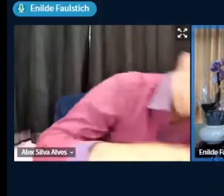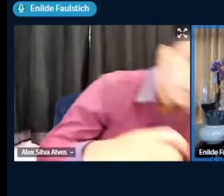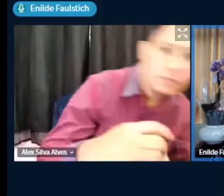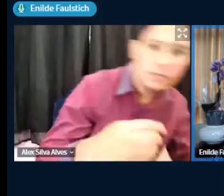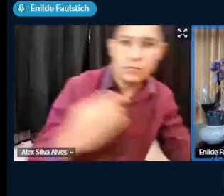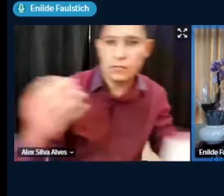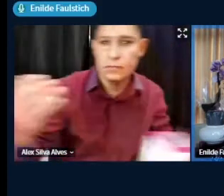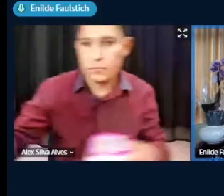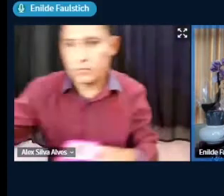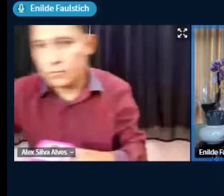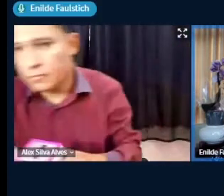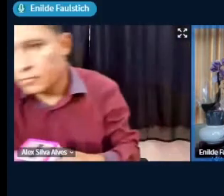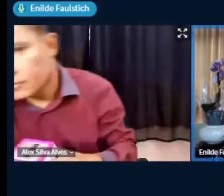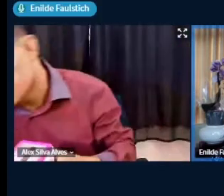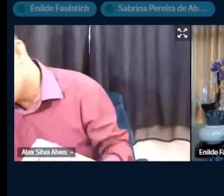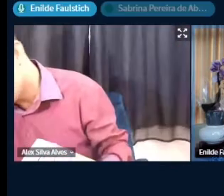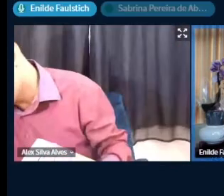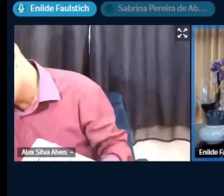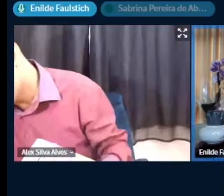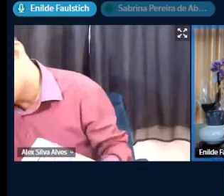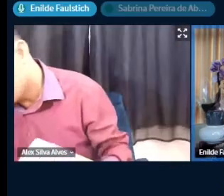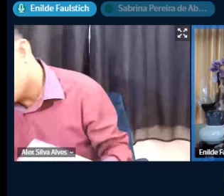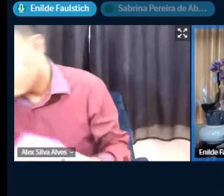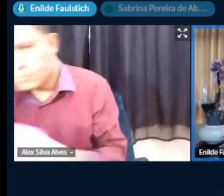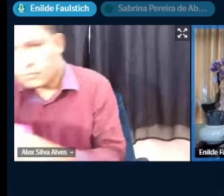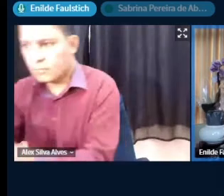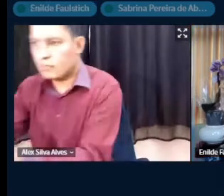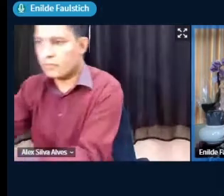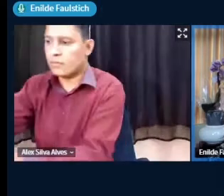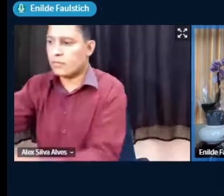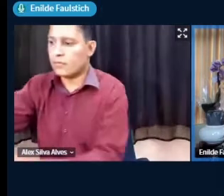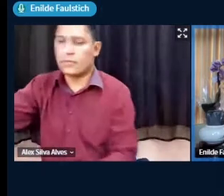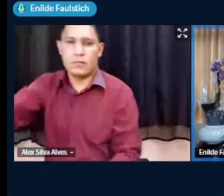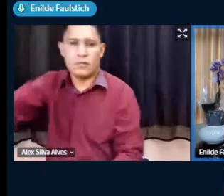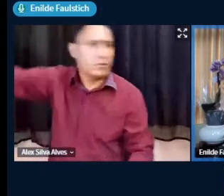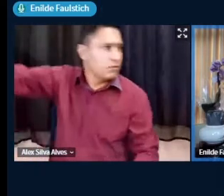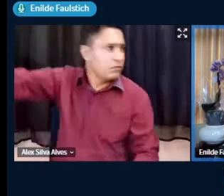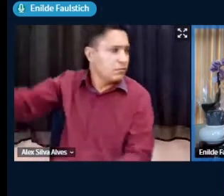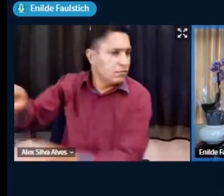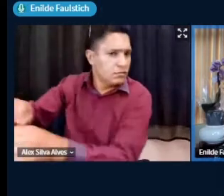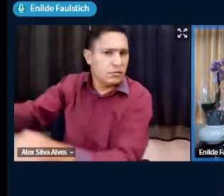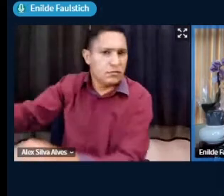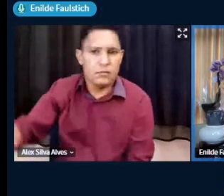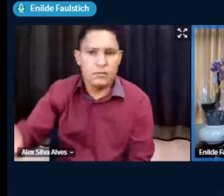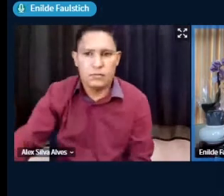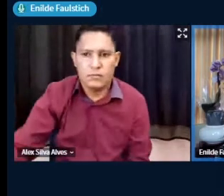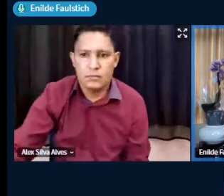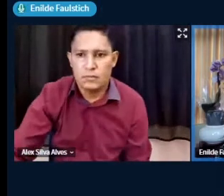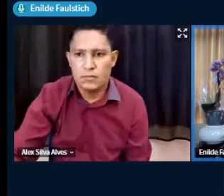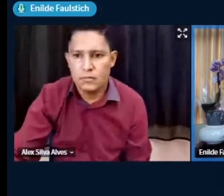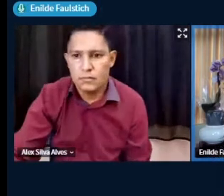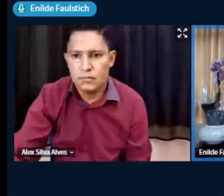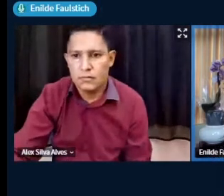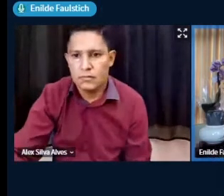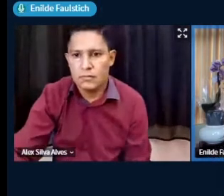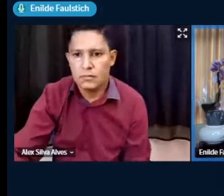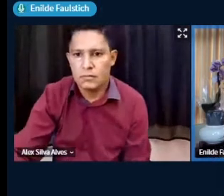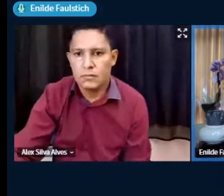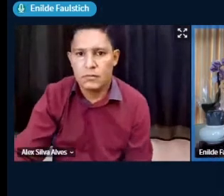Bom, quem não chegou vai chegar. Muito bem. Eu vou então dar início. Tirar a